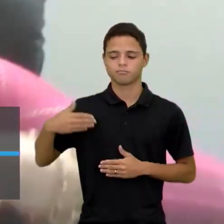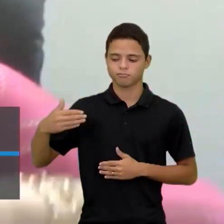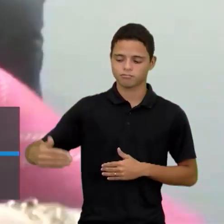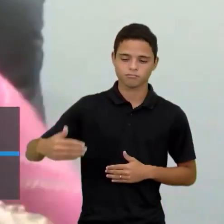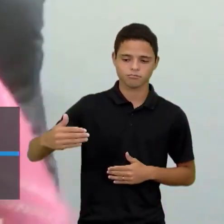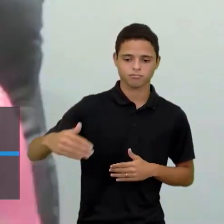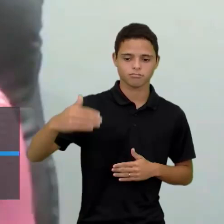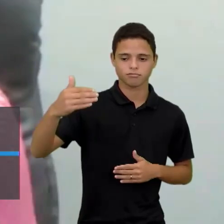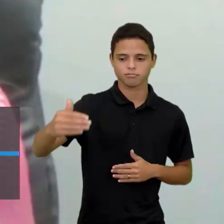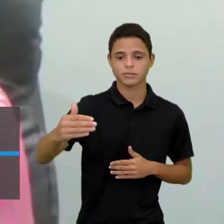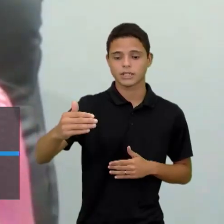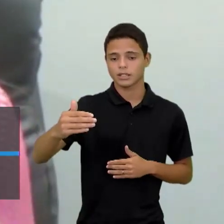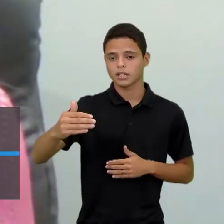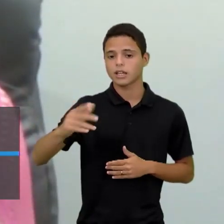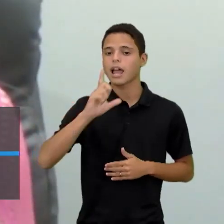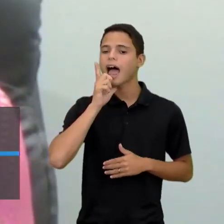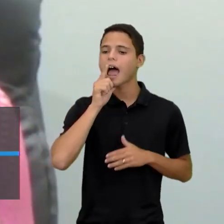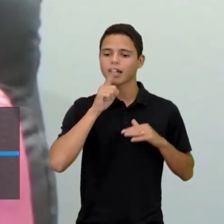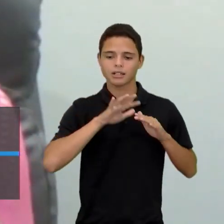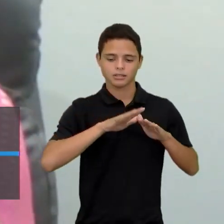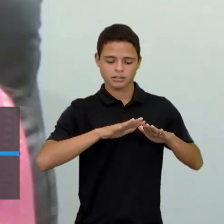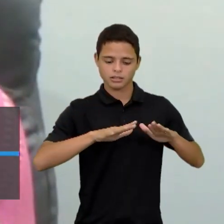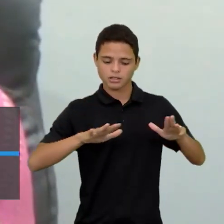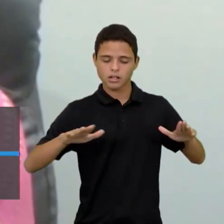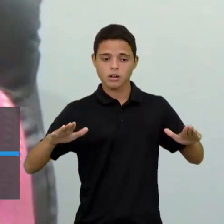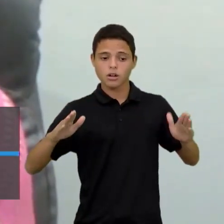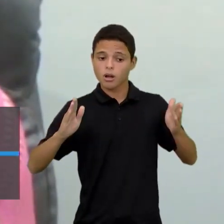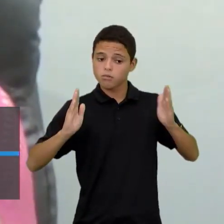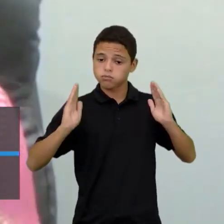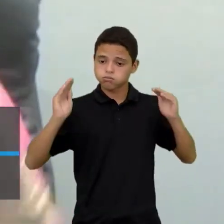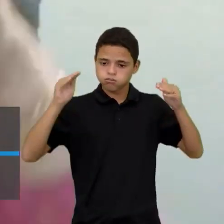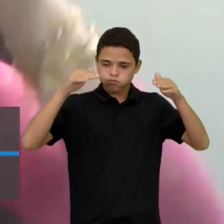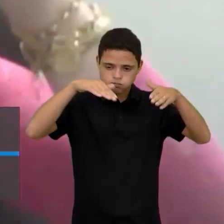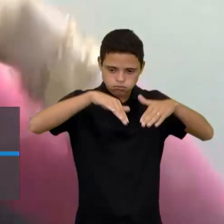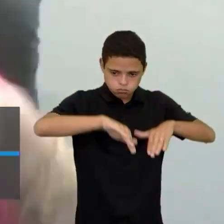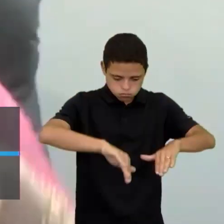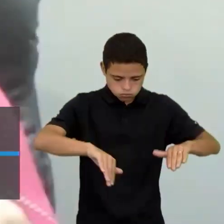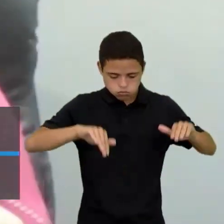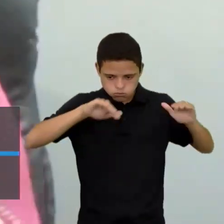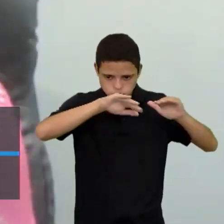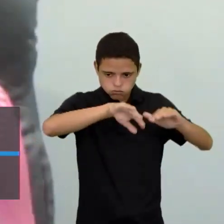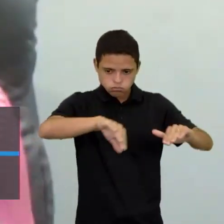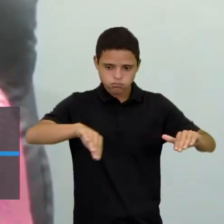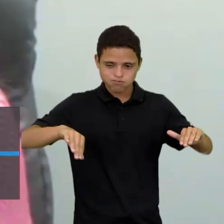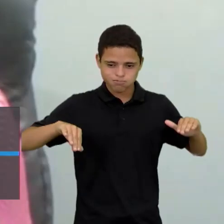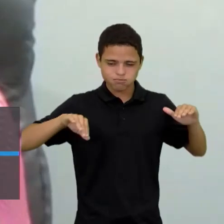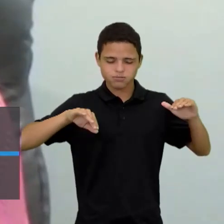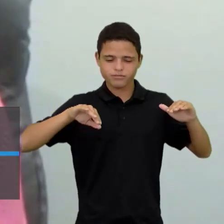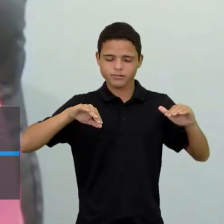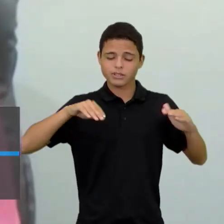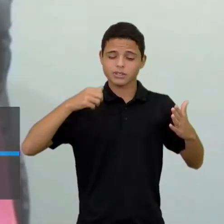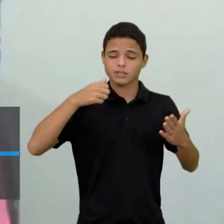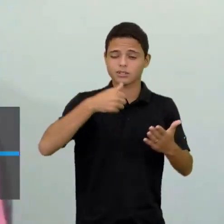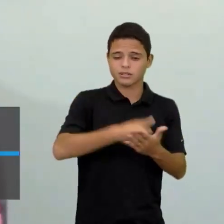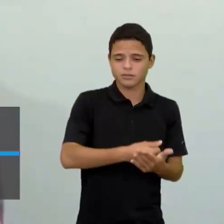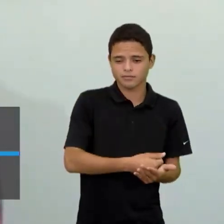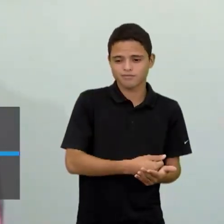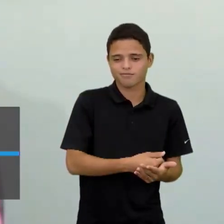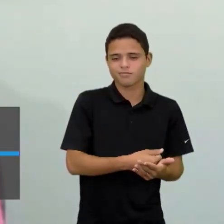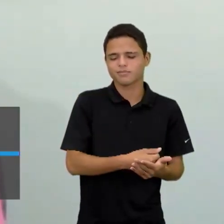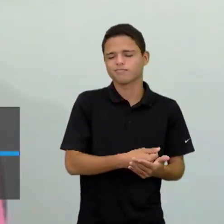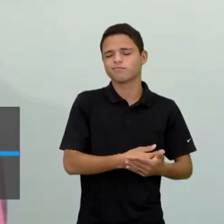ele mergulhou em águas, né, Cauê, rasas, e lesionou